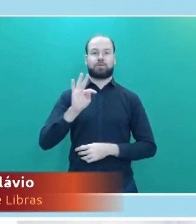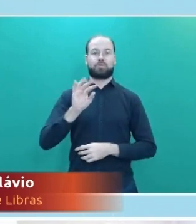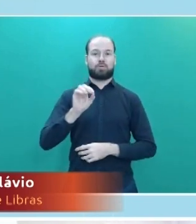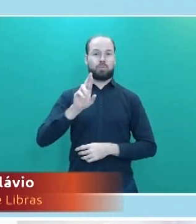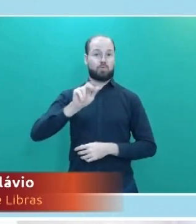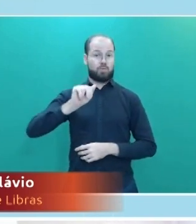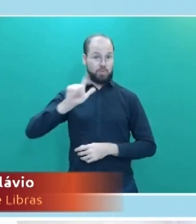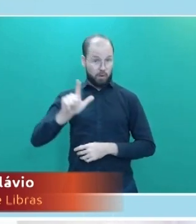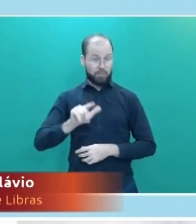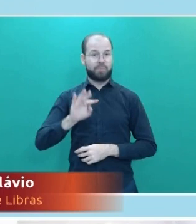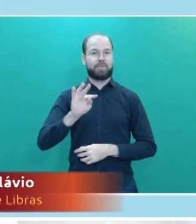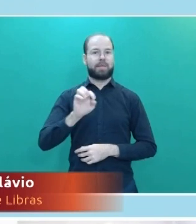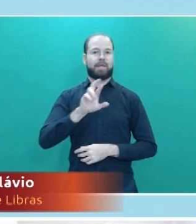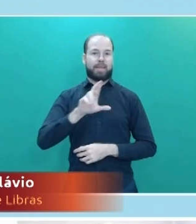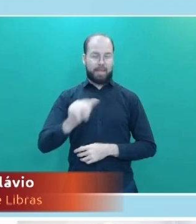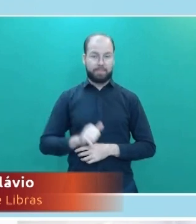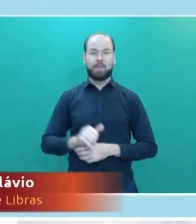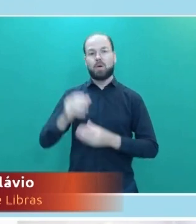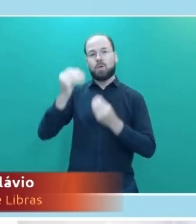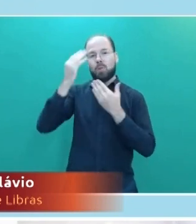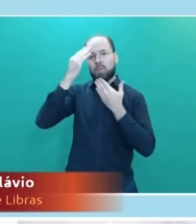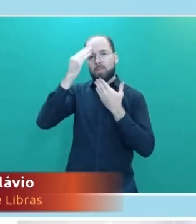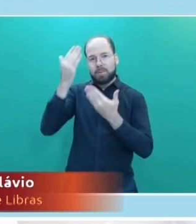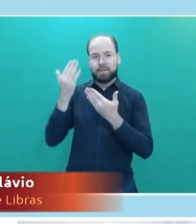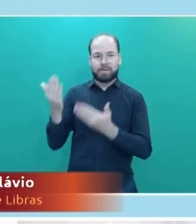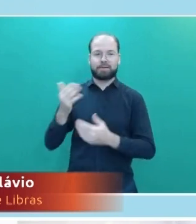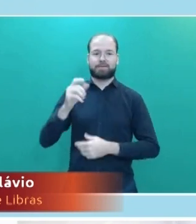Obrigada também pela sua presença.